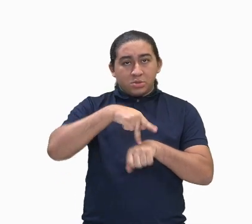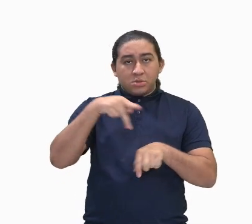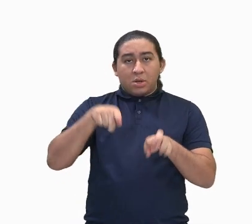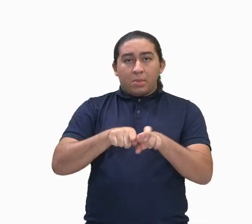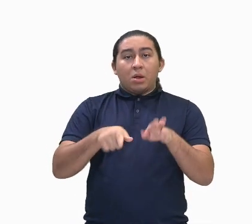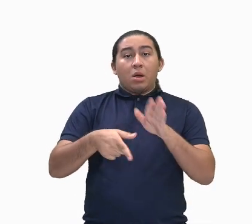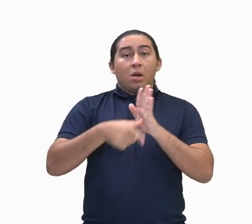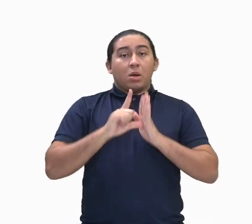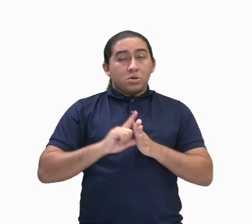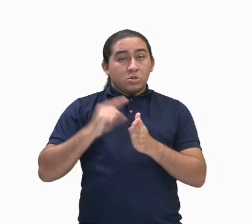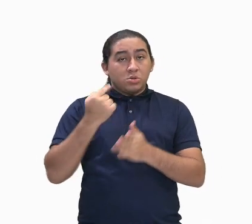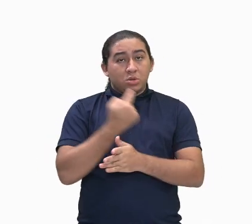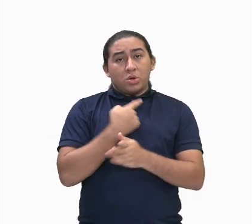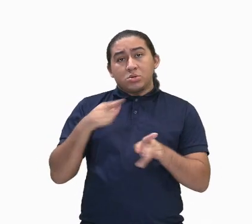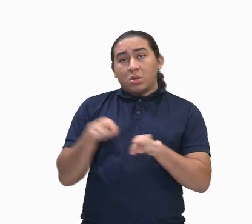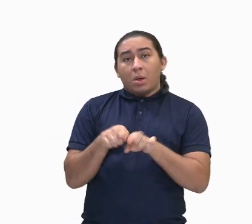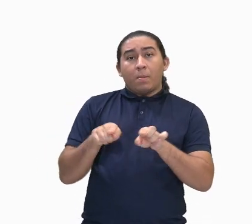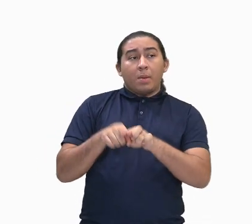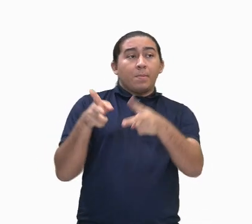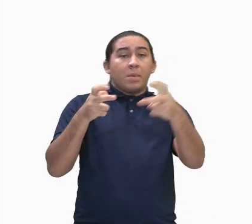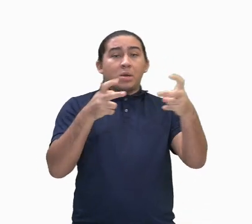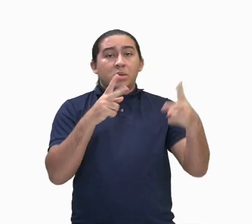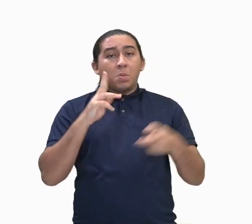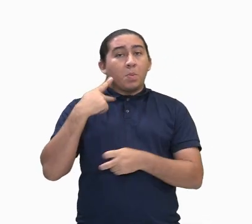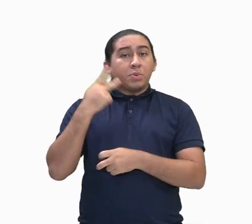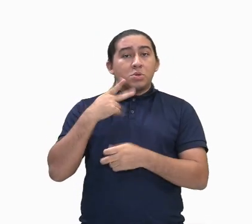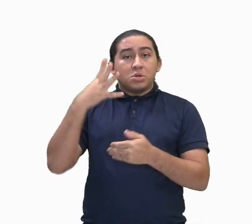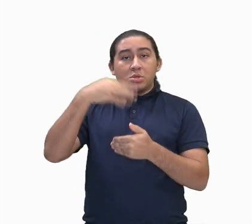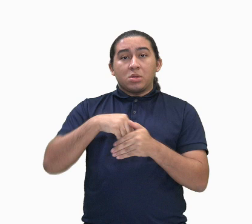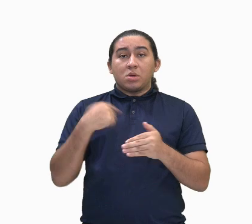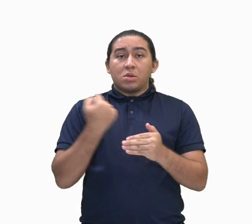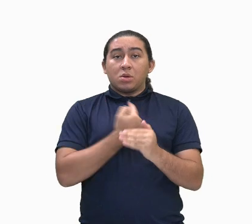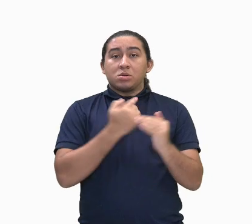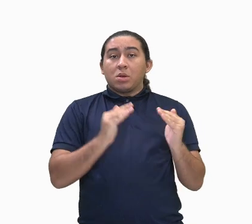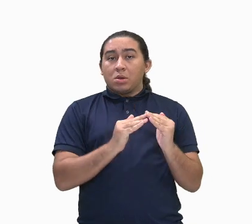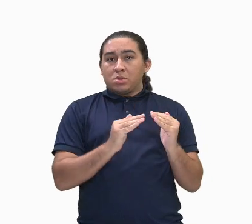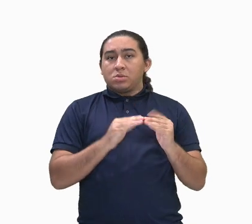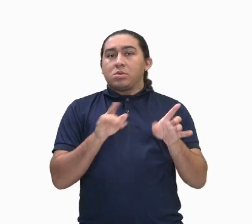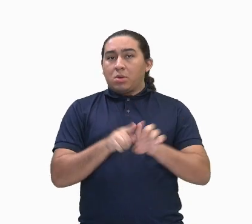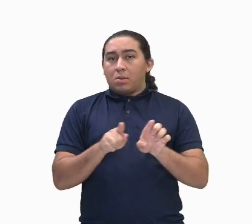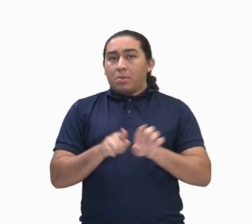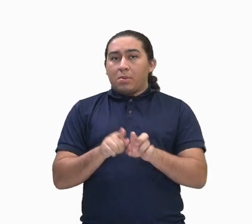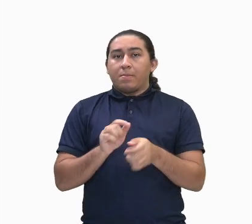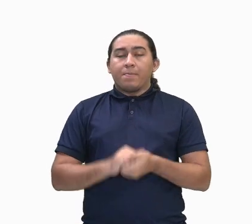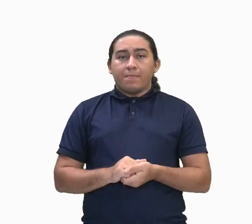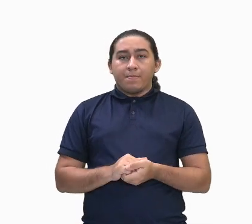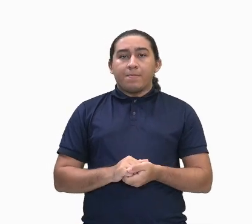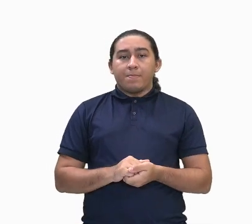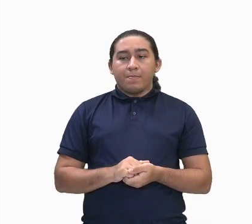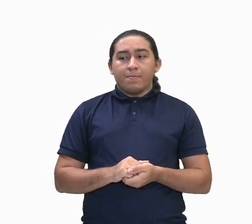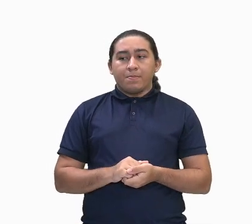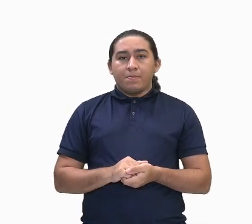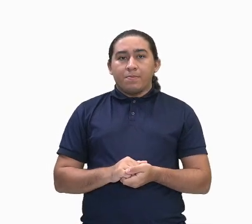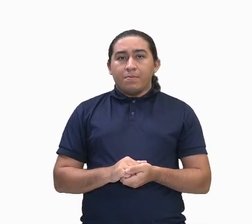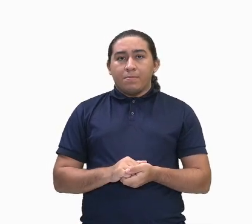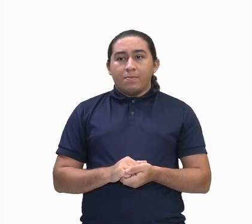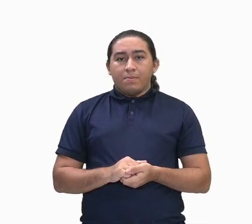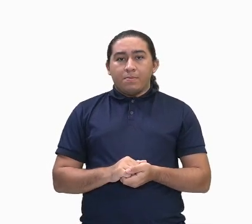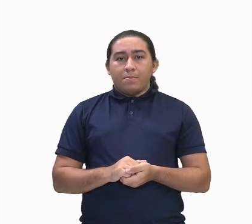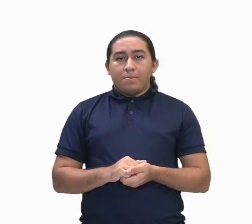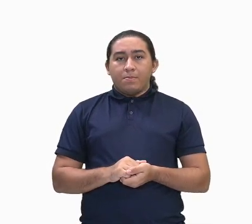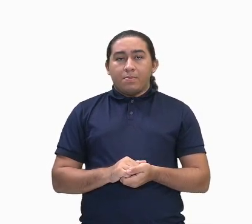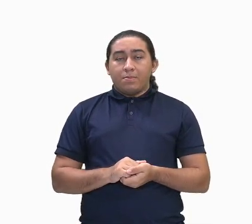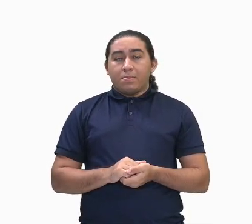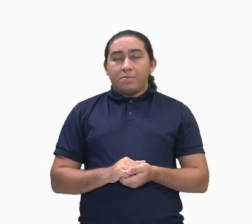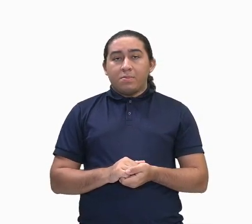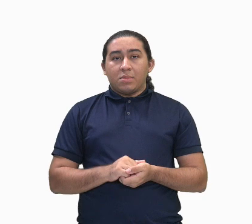a gente está envolto também da política dentro dos nossos lares, sim, negociar com o que dinheiro da casa é gasto, comprando